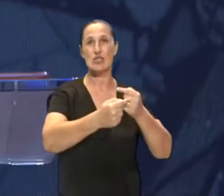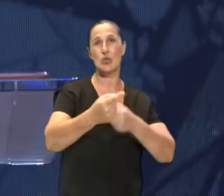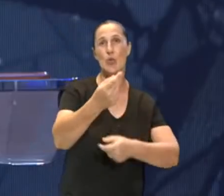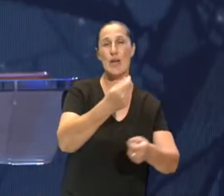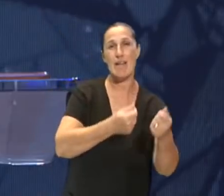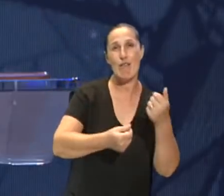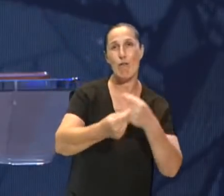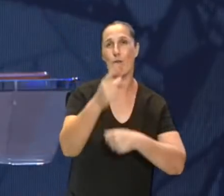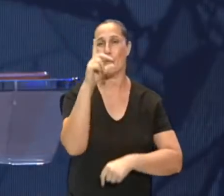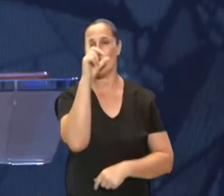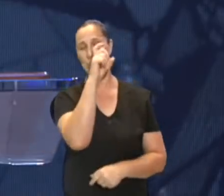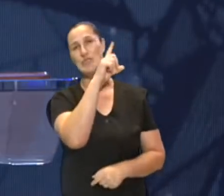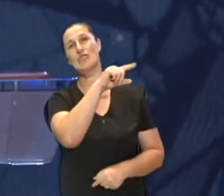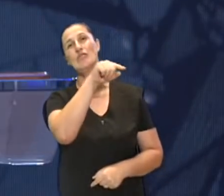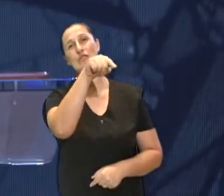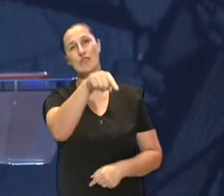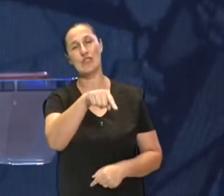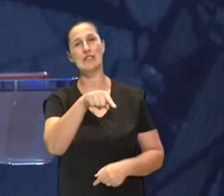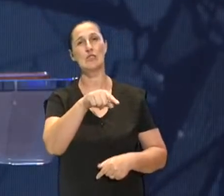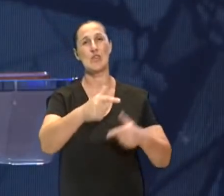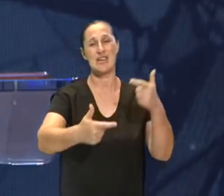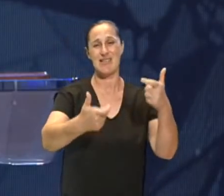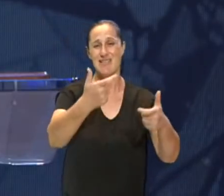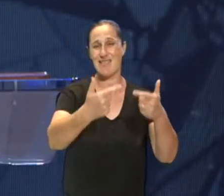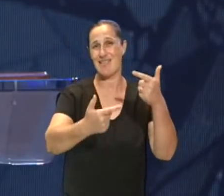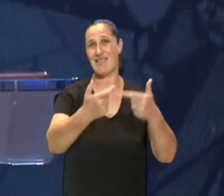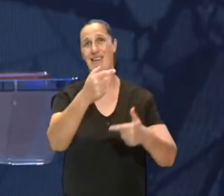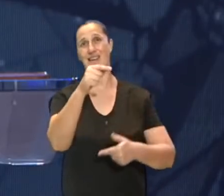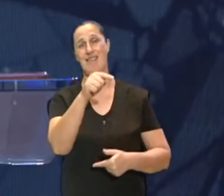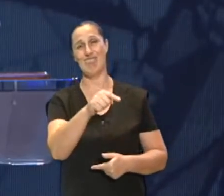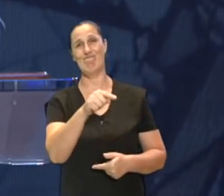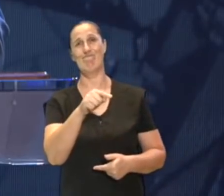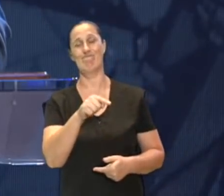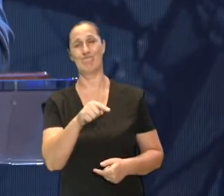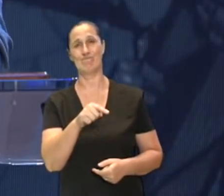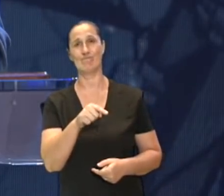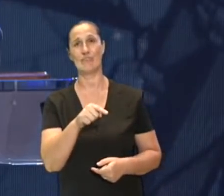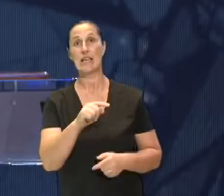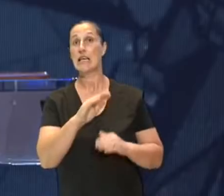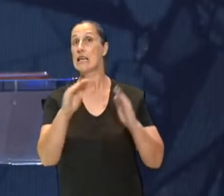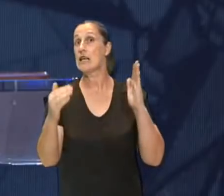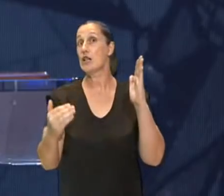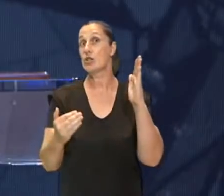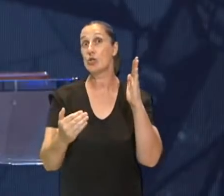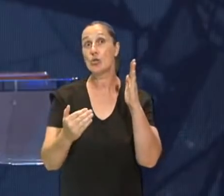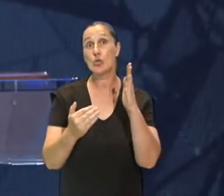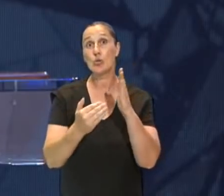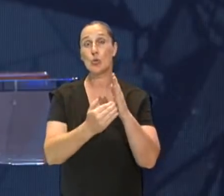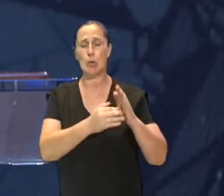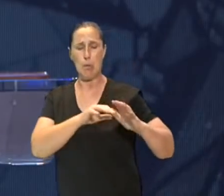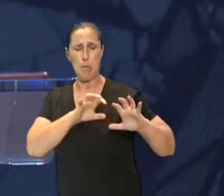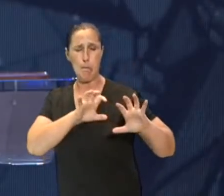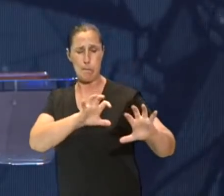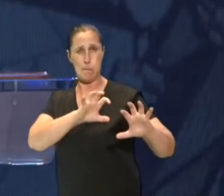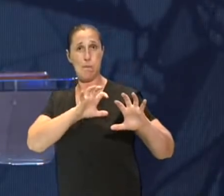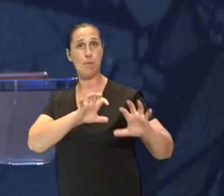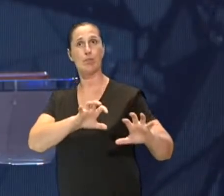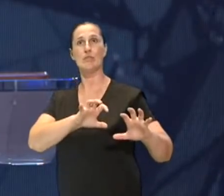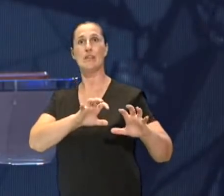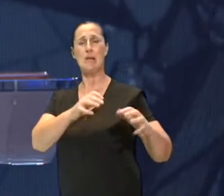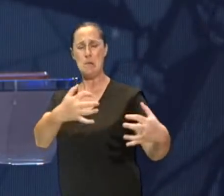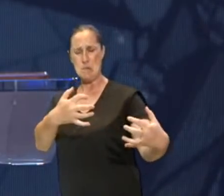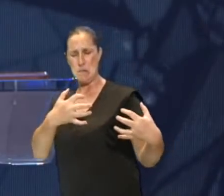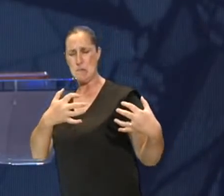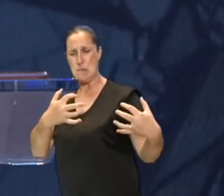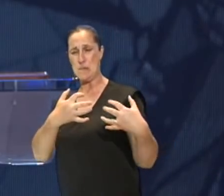econômico muito difícil, de guerra que estava acontecendo, e todas essas pressões vinham ao mesmo